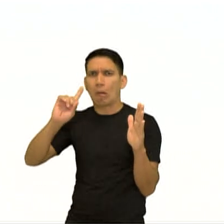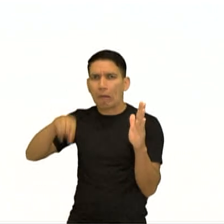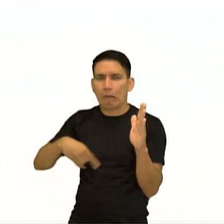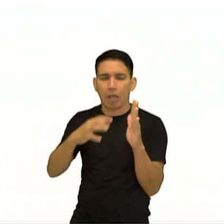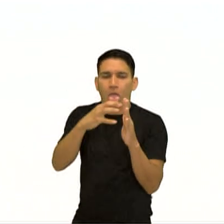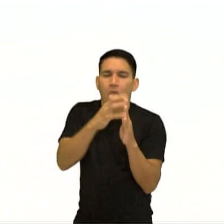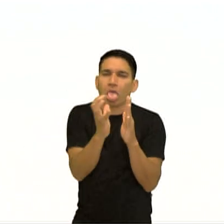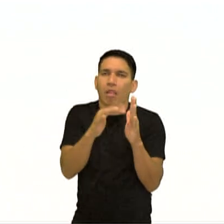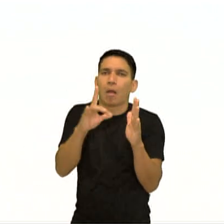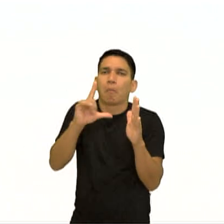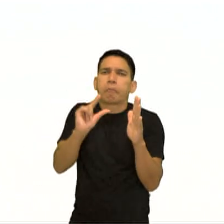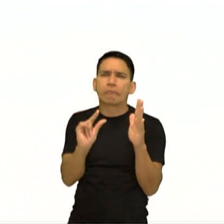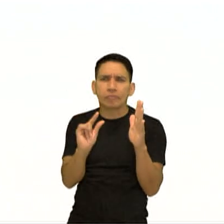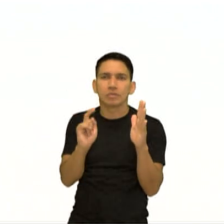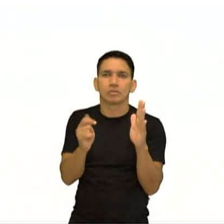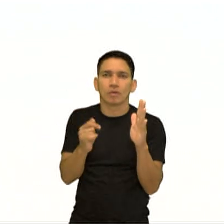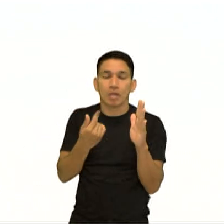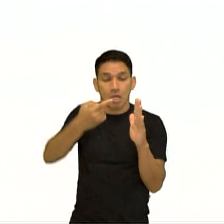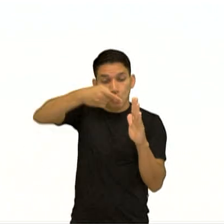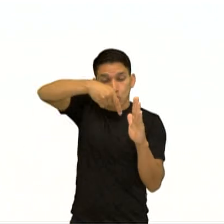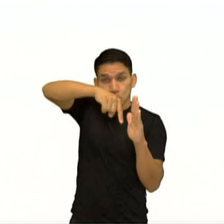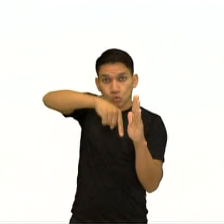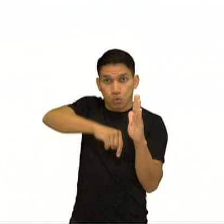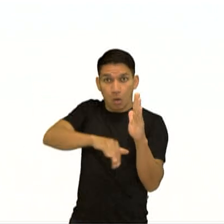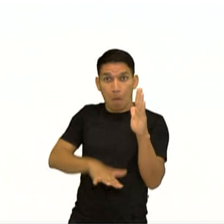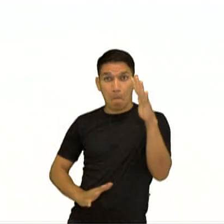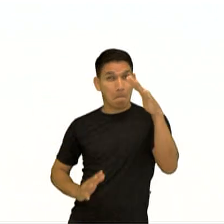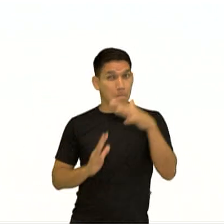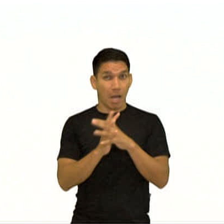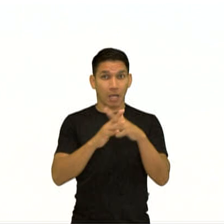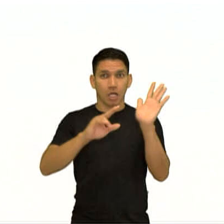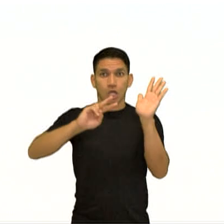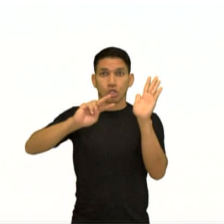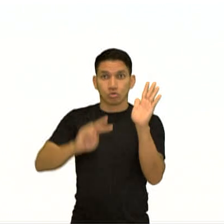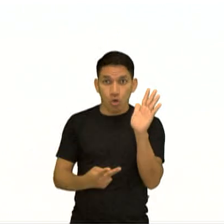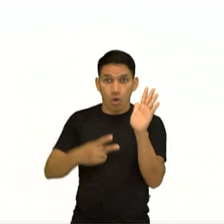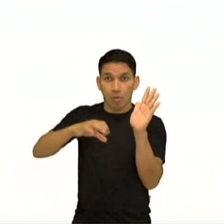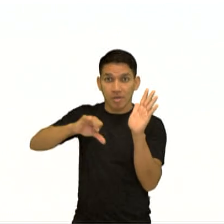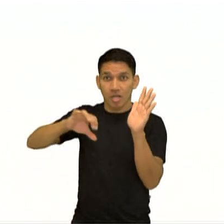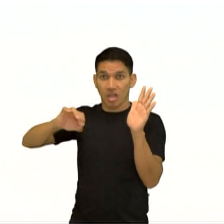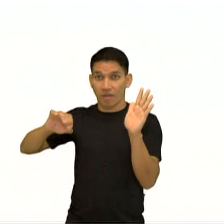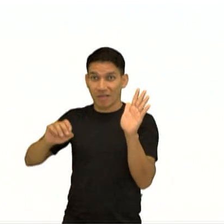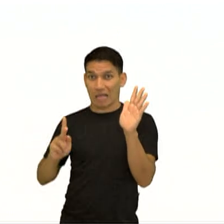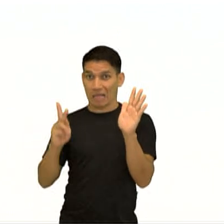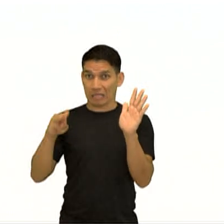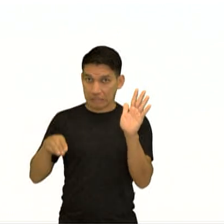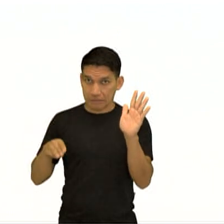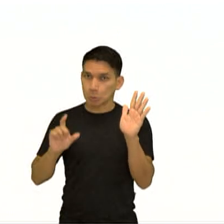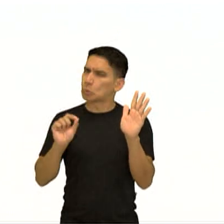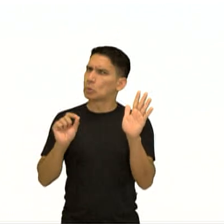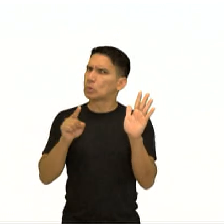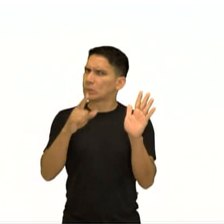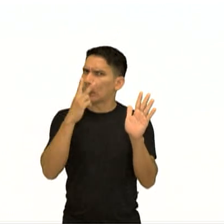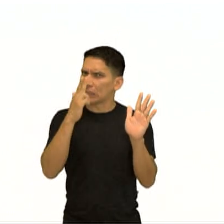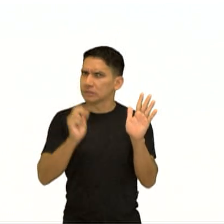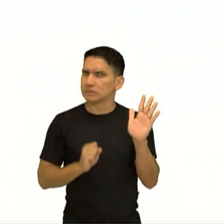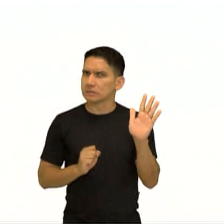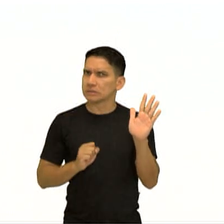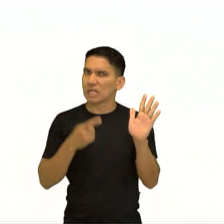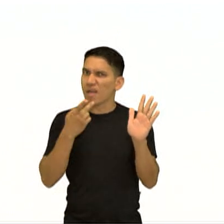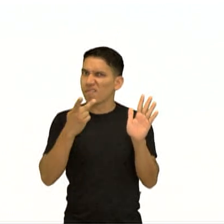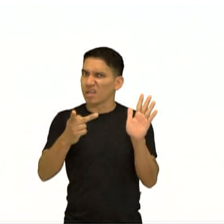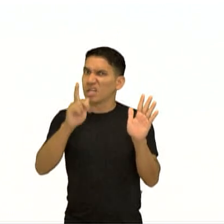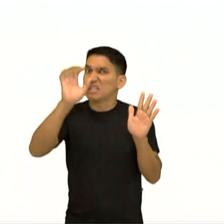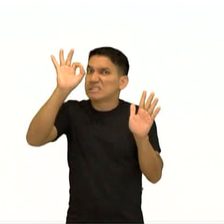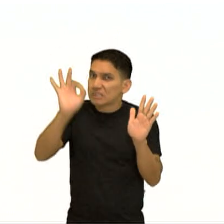Terra e a sua profundidade máxima alcança 2.900 quilômetros. O que você acha? Essa